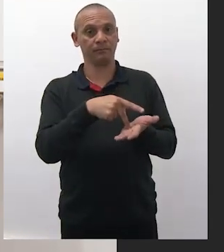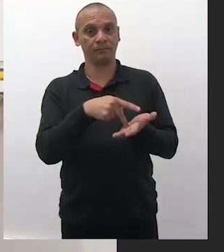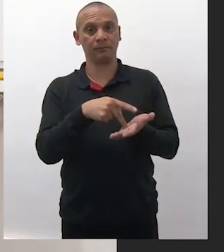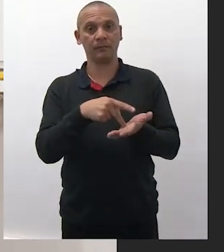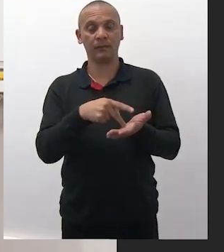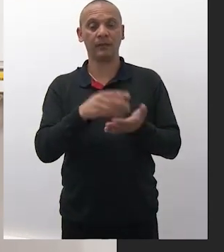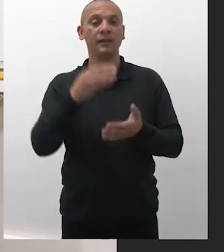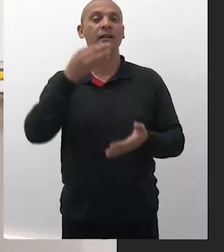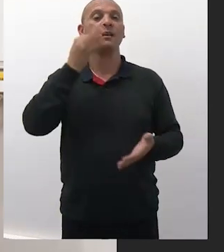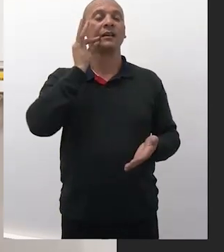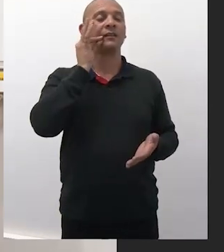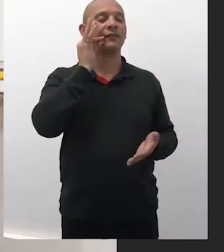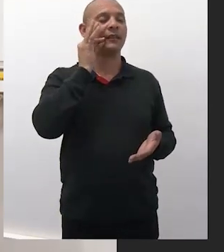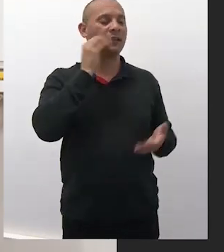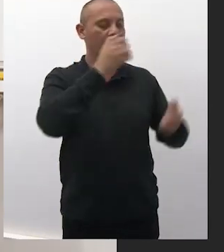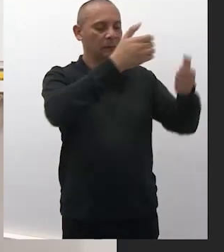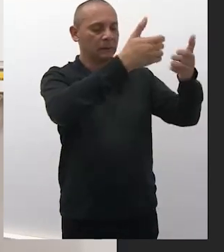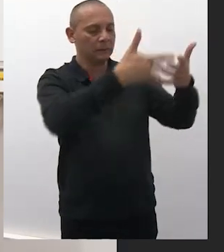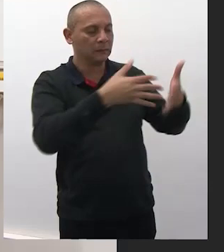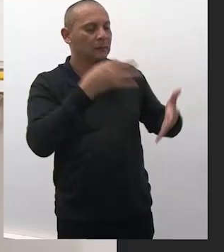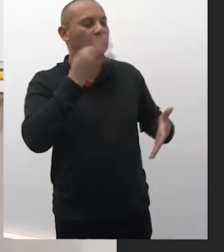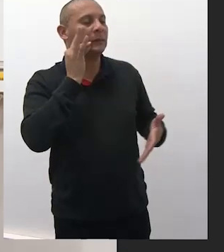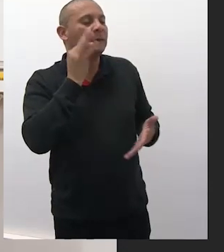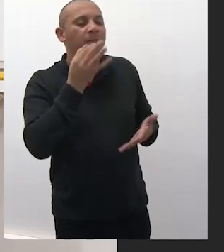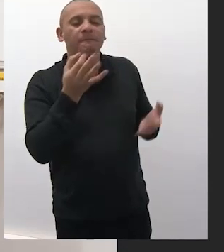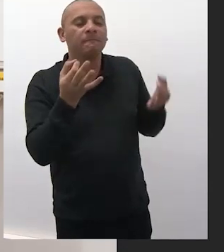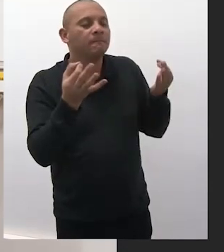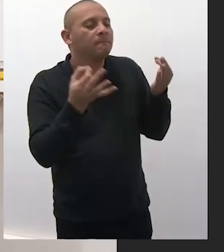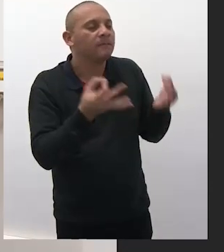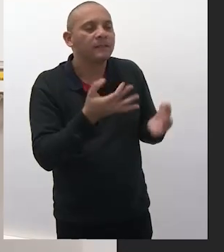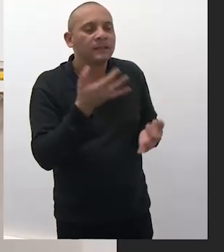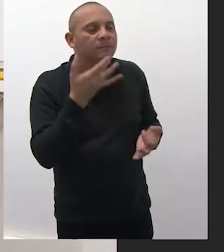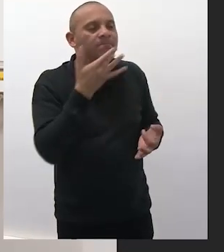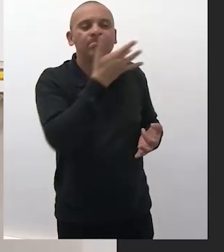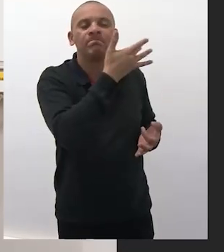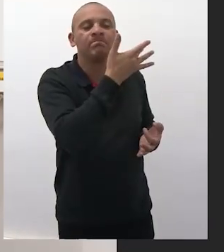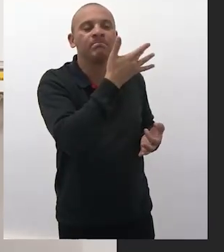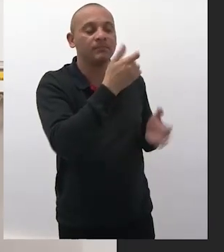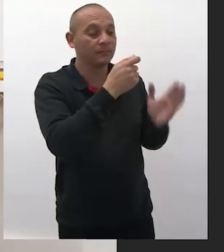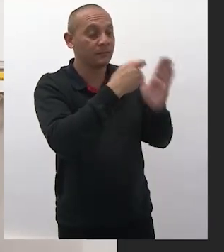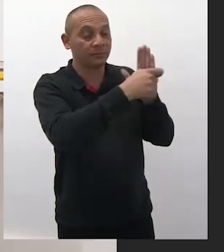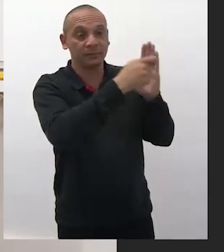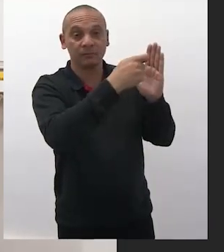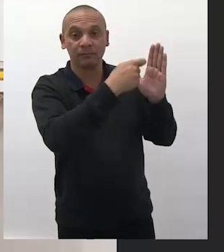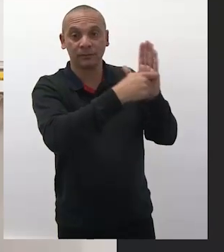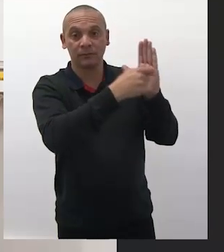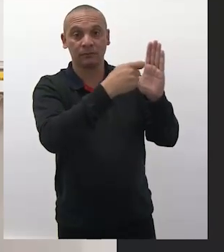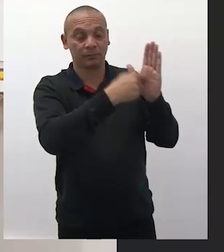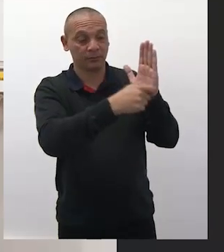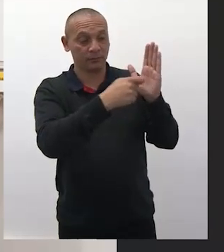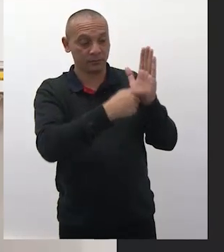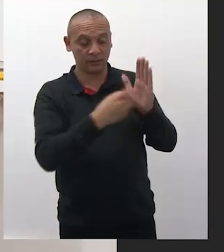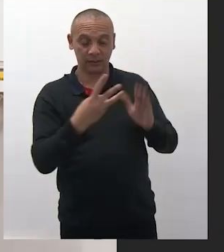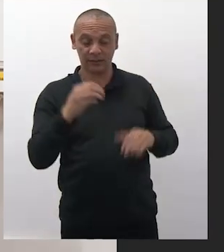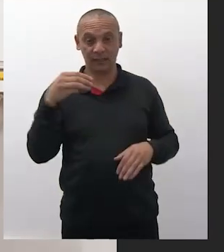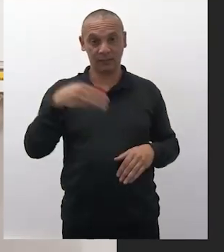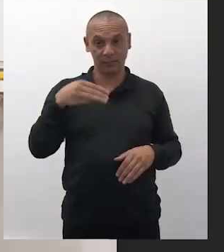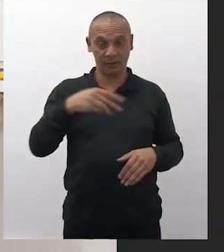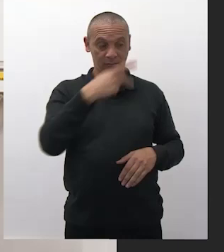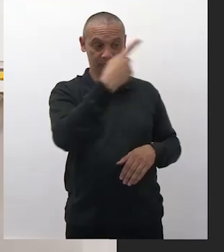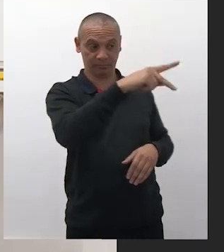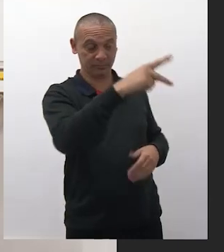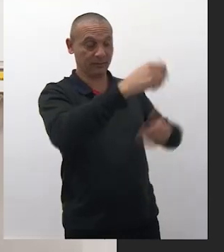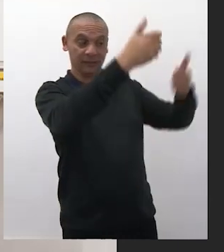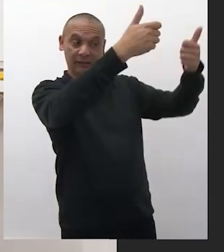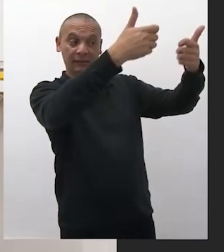cada café que ele trazia de receita, aí eu marcava, nessa aula 30 minutos é seu, você